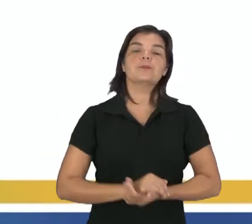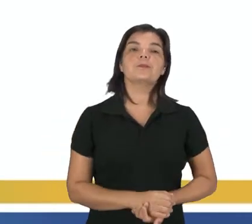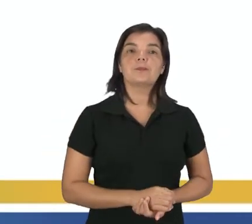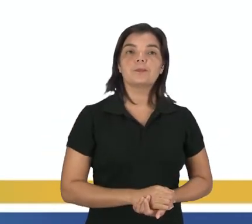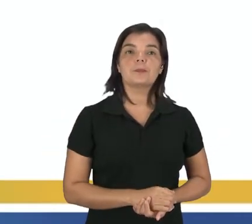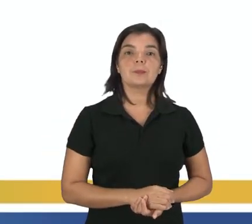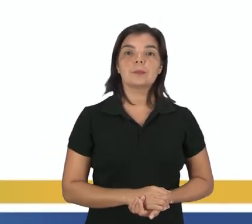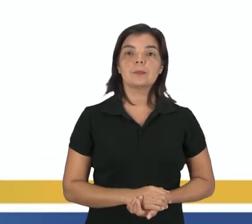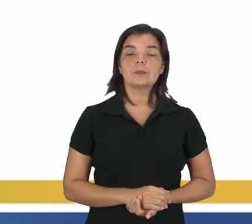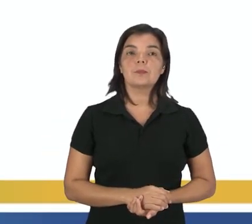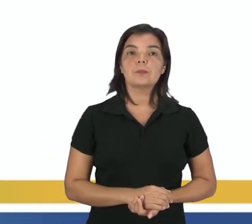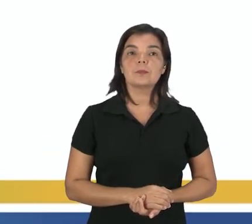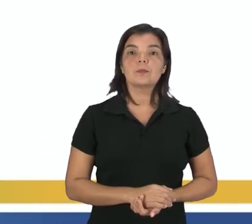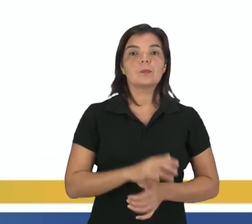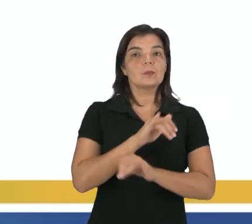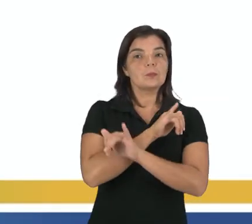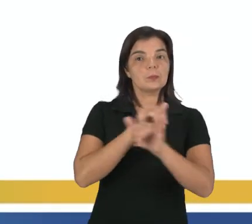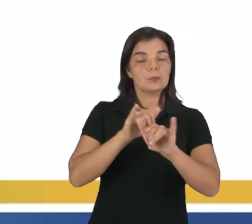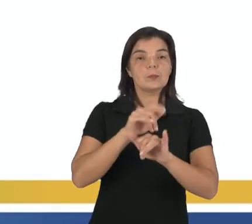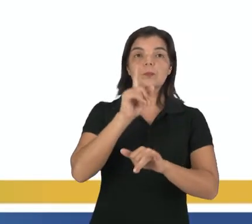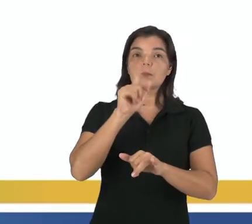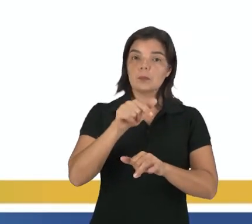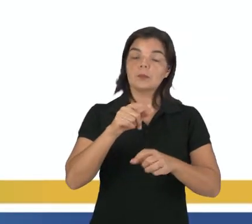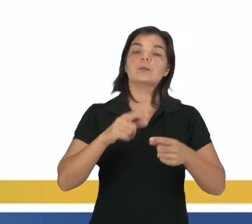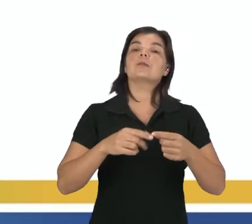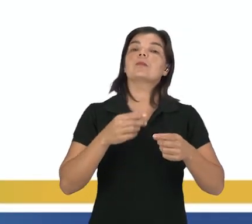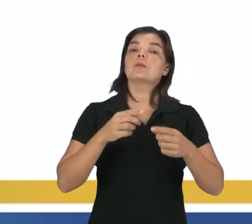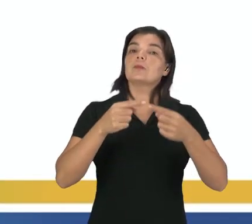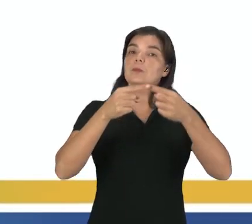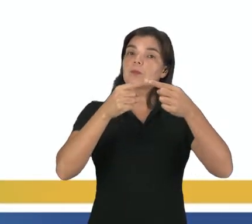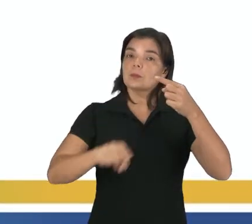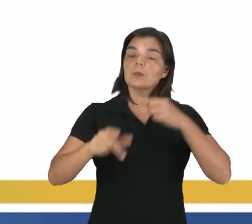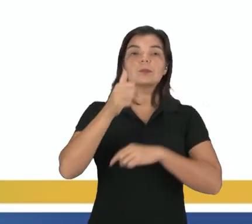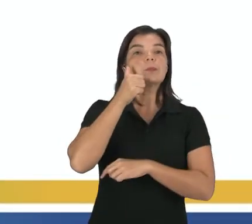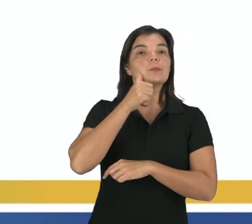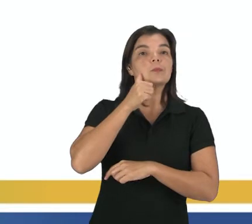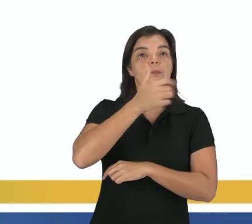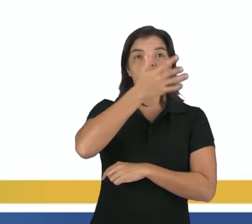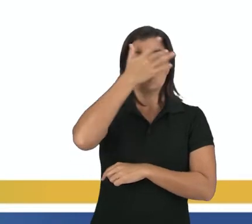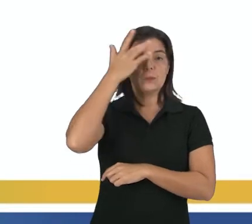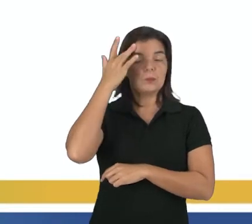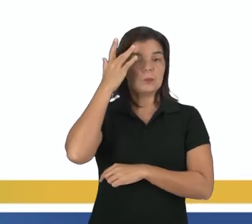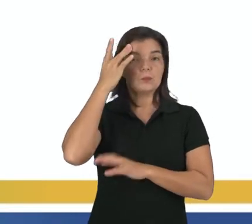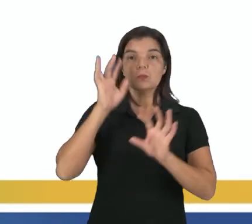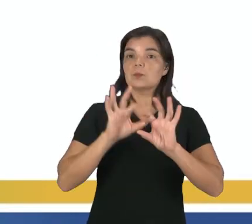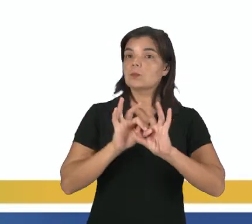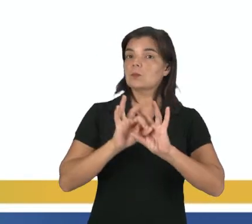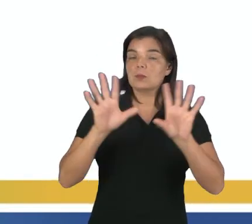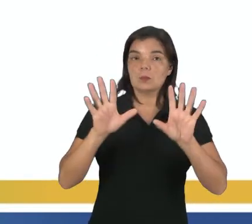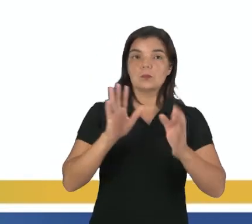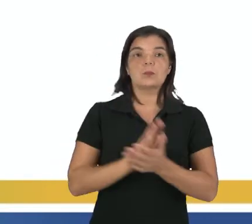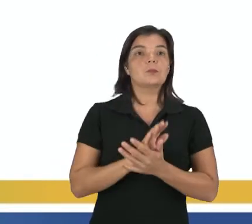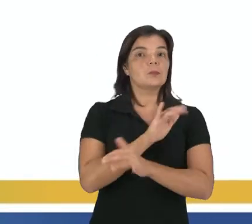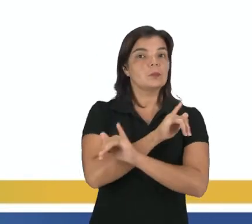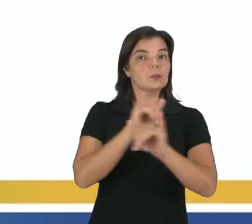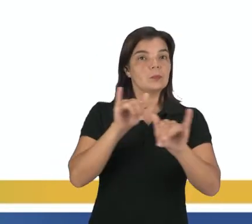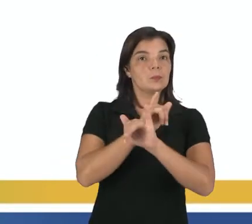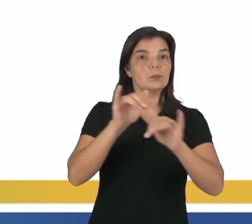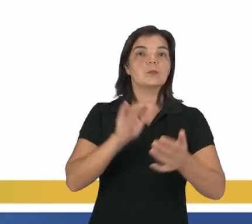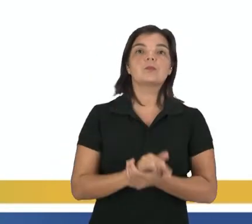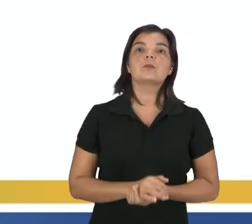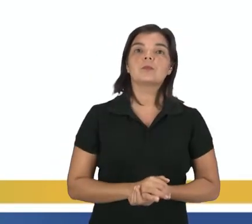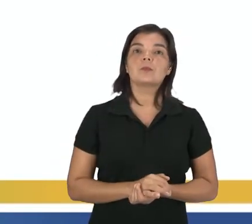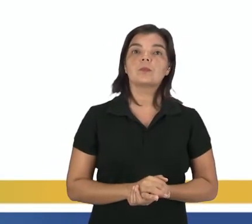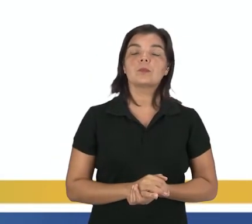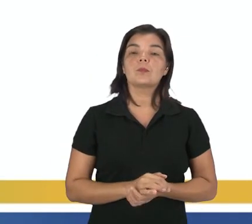Vamos lê-las. Aviso: é proibida a entrada de pessoas não autorizadas. Aviso: